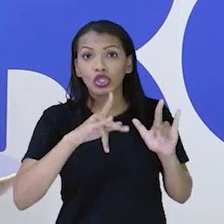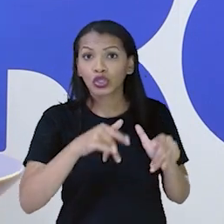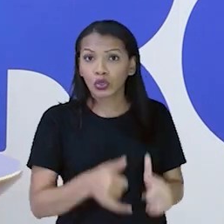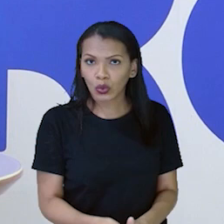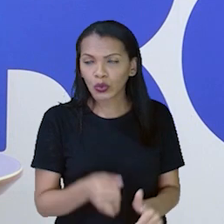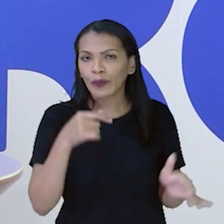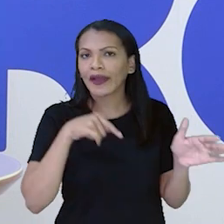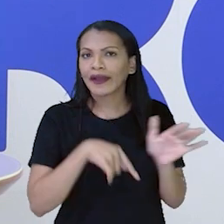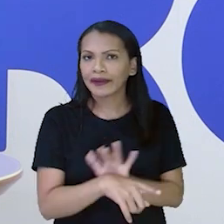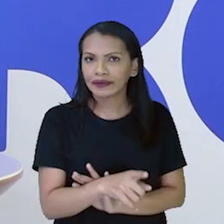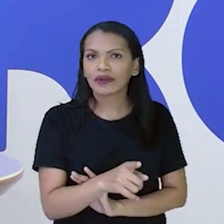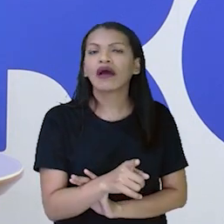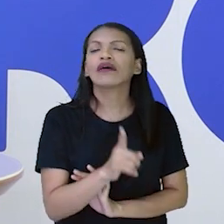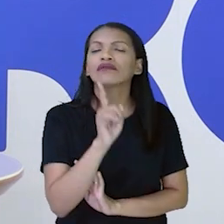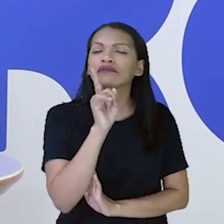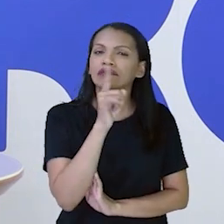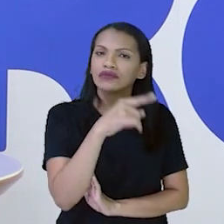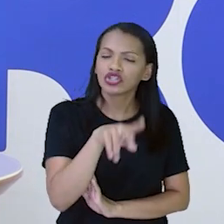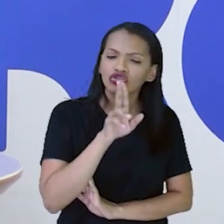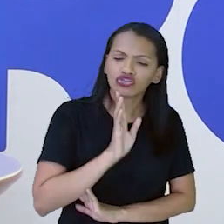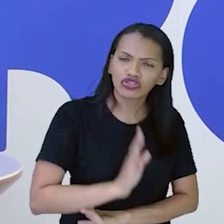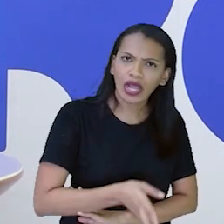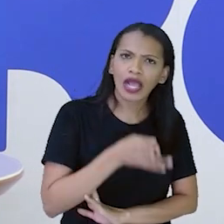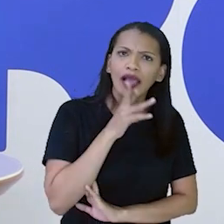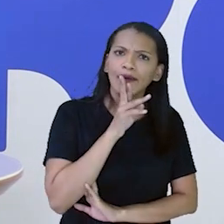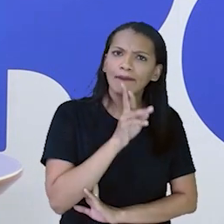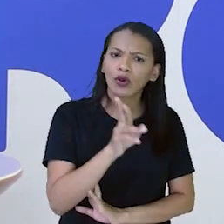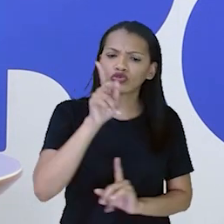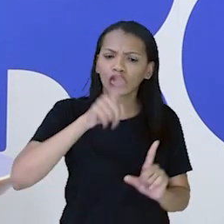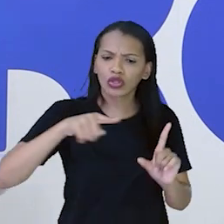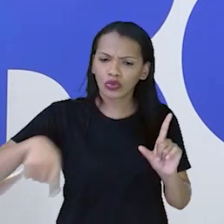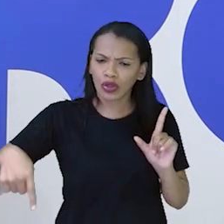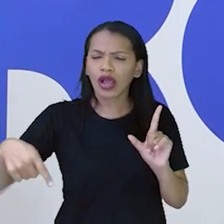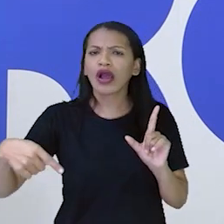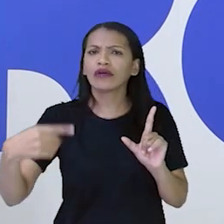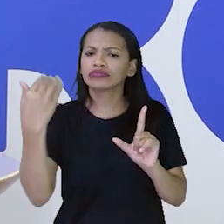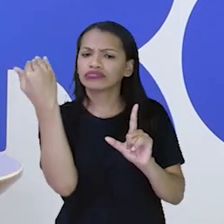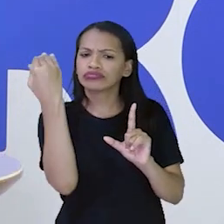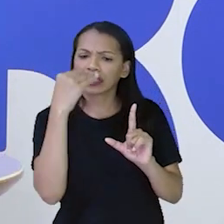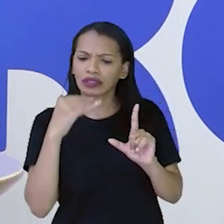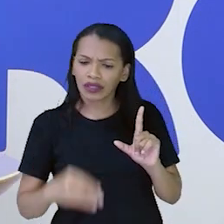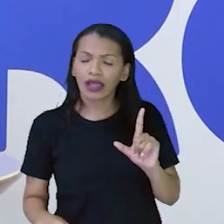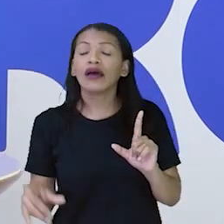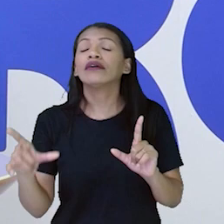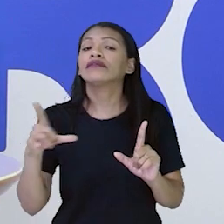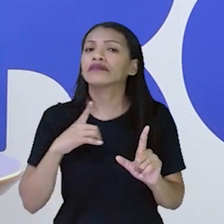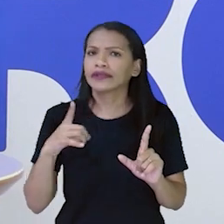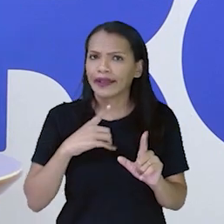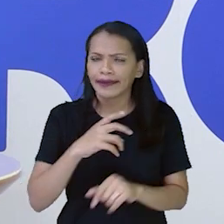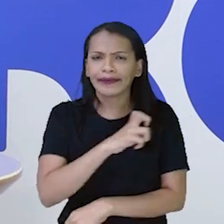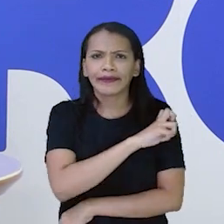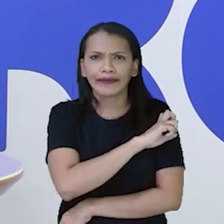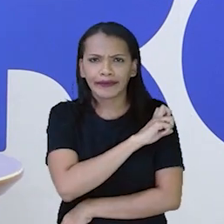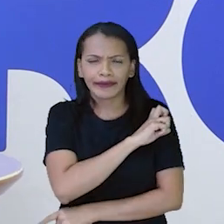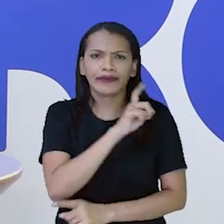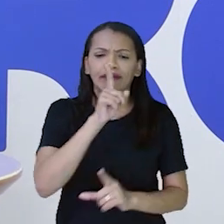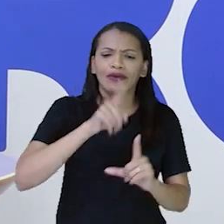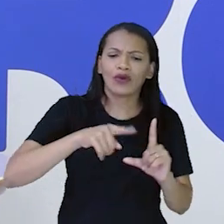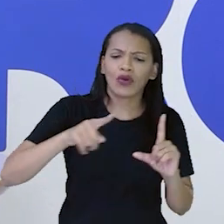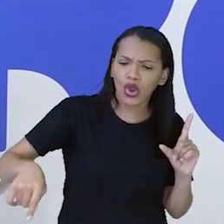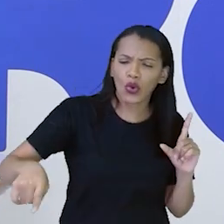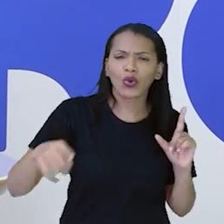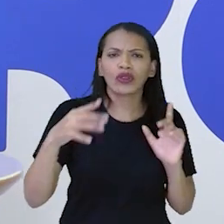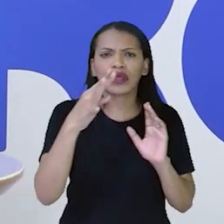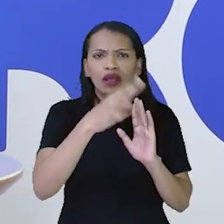gráfico. Só é você ler. É isso. Né? O 5º ano sempre aquelas provinhas externas, né? Vem muita questão de gráfico, de coluna, de tabela. Então,